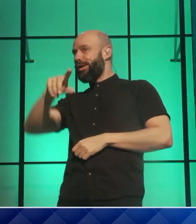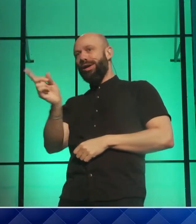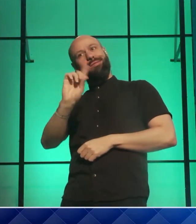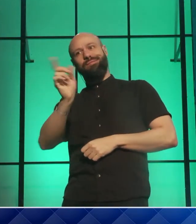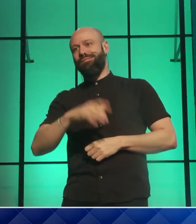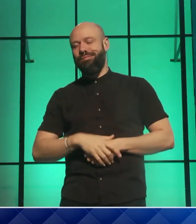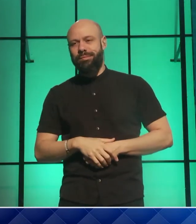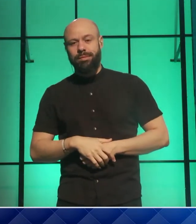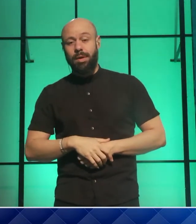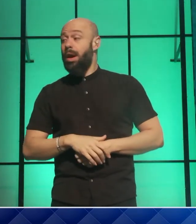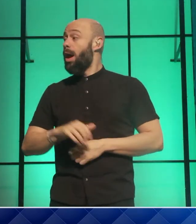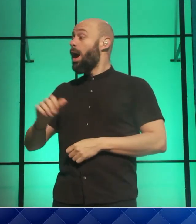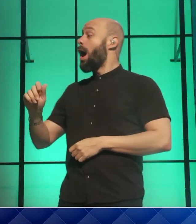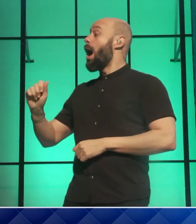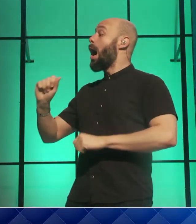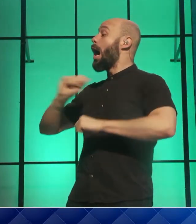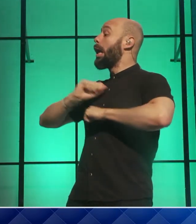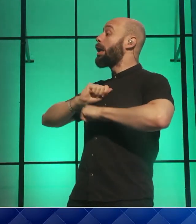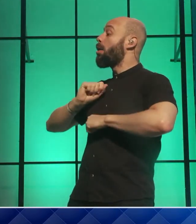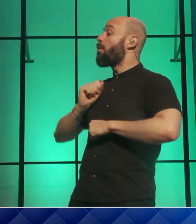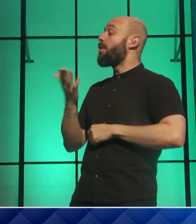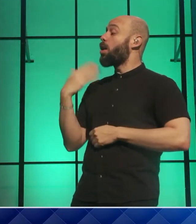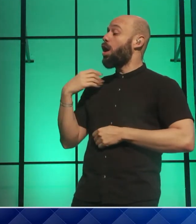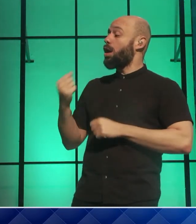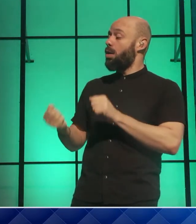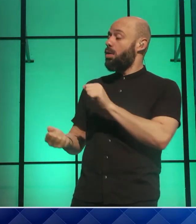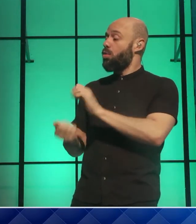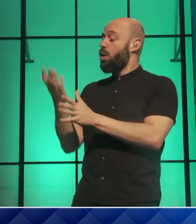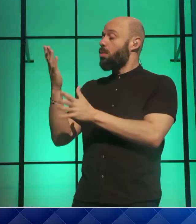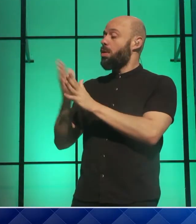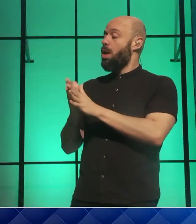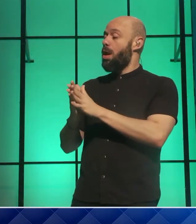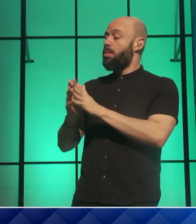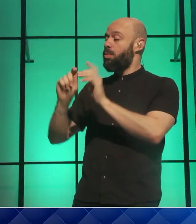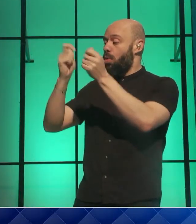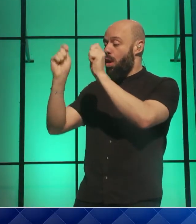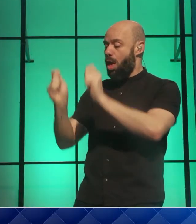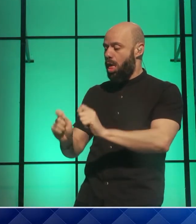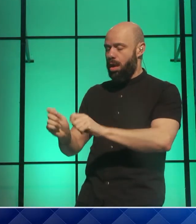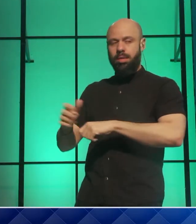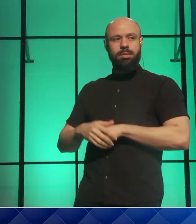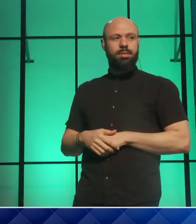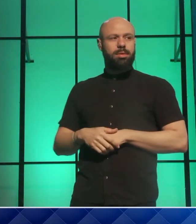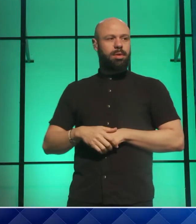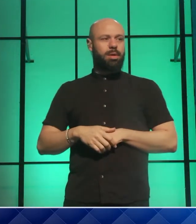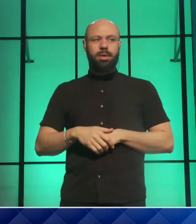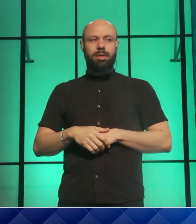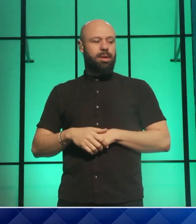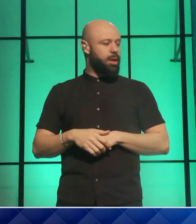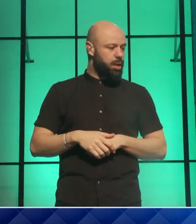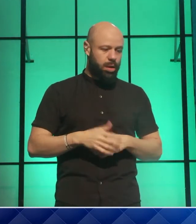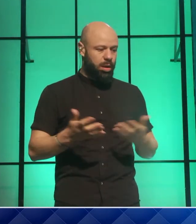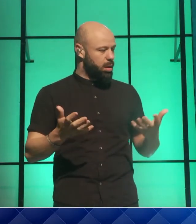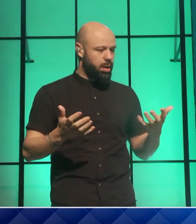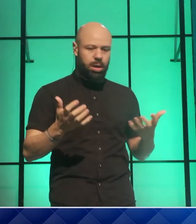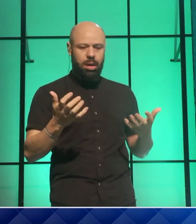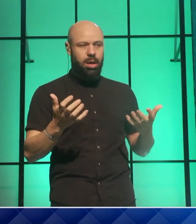seguinte, Arão, faz aí um Deus, nós precisamos de um Deus. E Arão, pressionado pelo